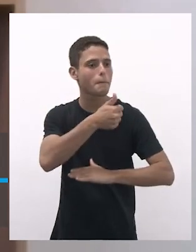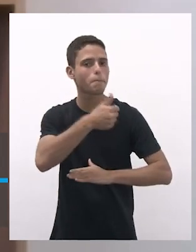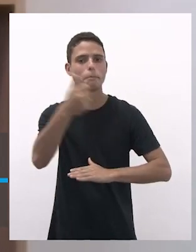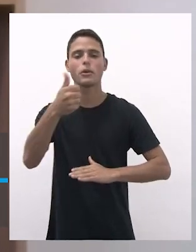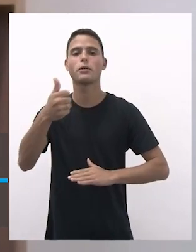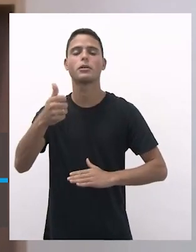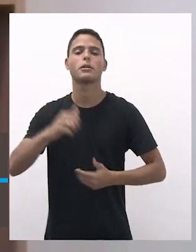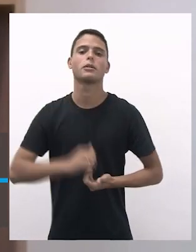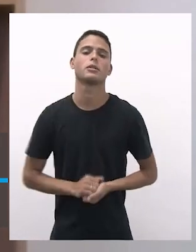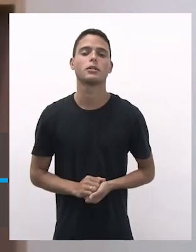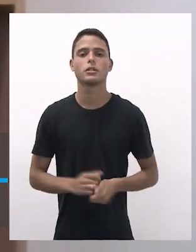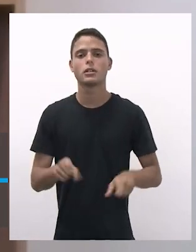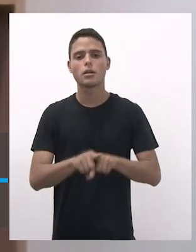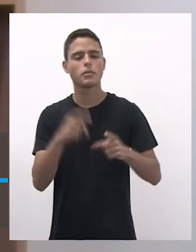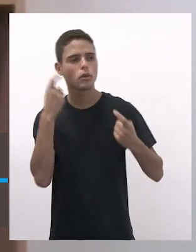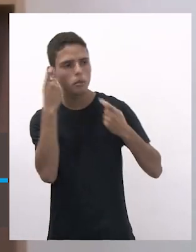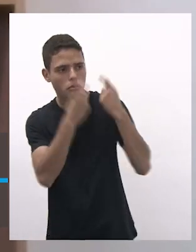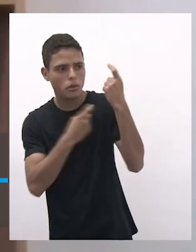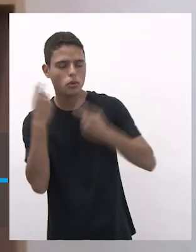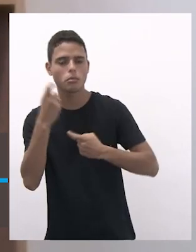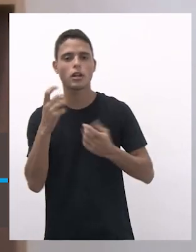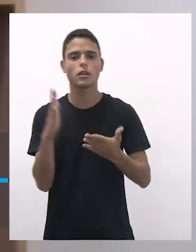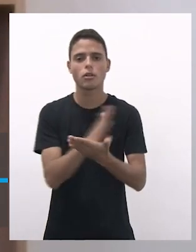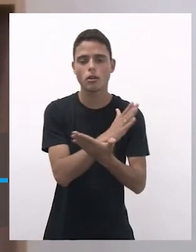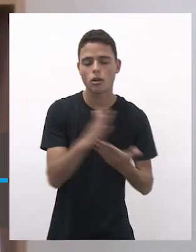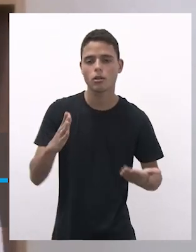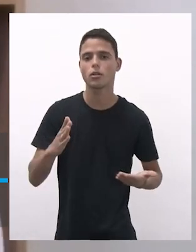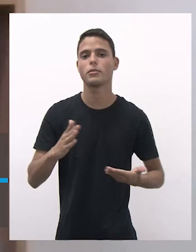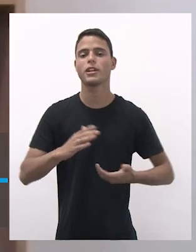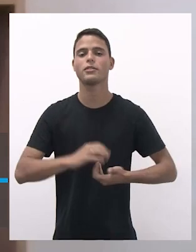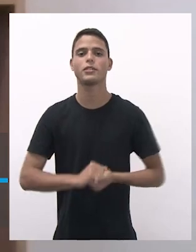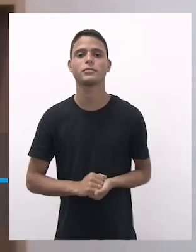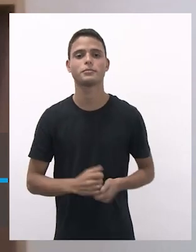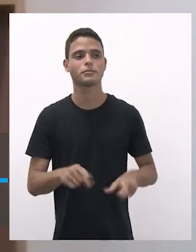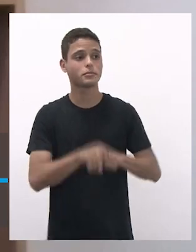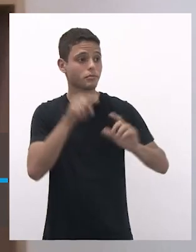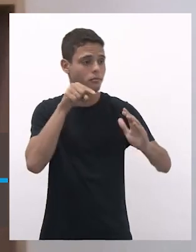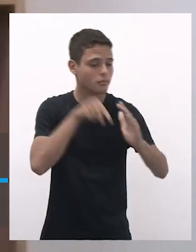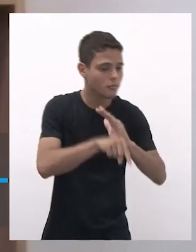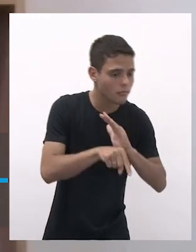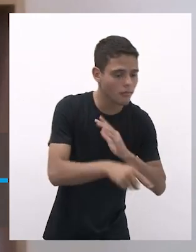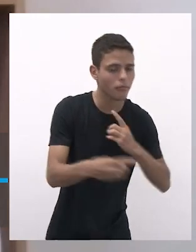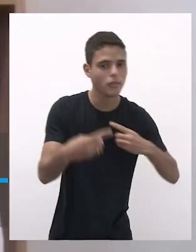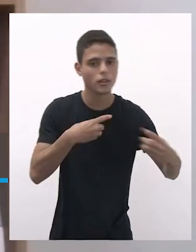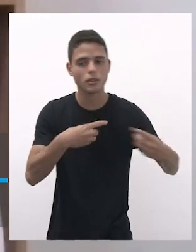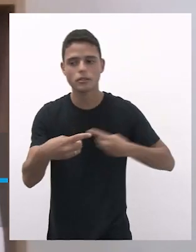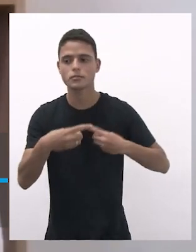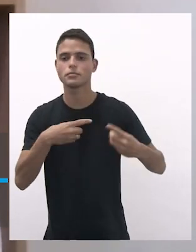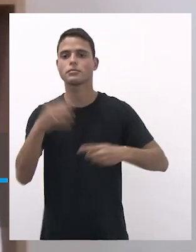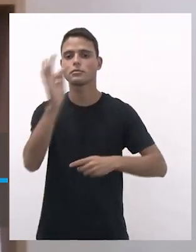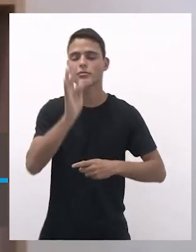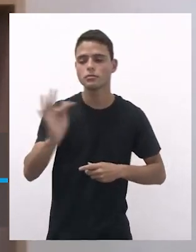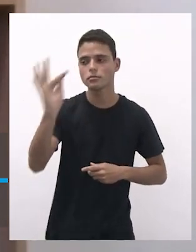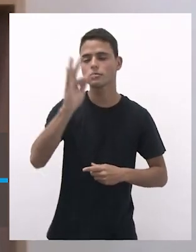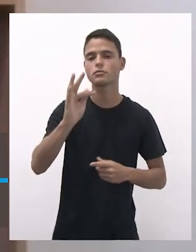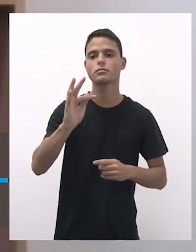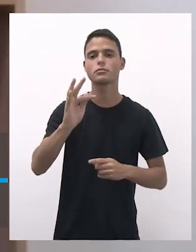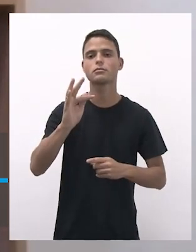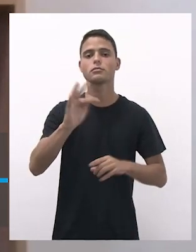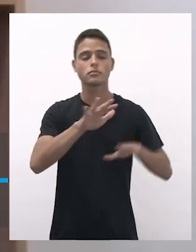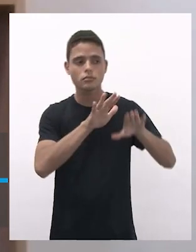preocupada de que aquelas discussões, aquelas análises aprofundadas que eu tinha na universidade